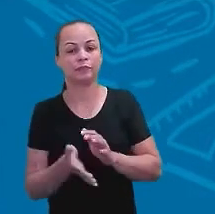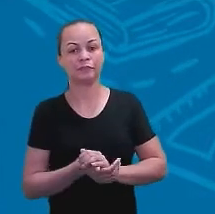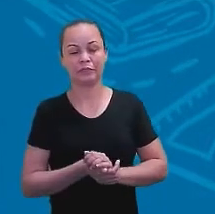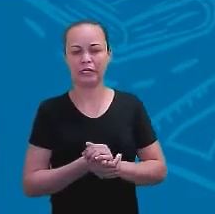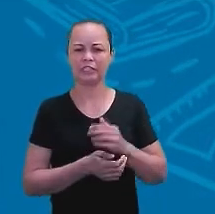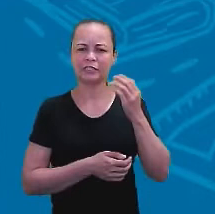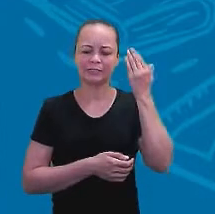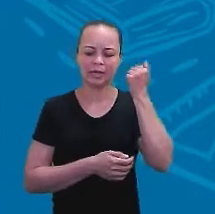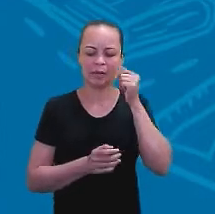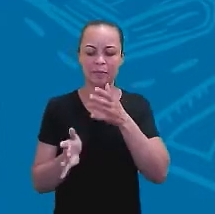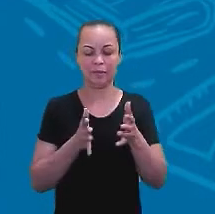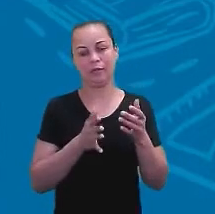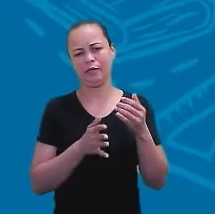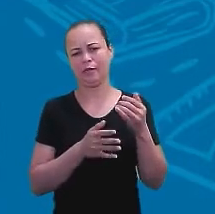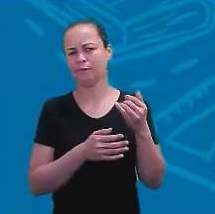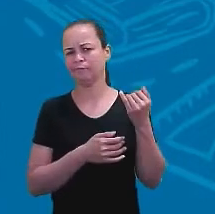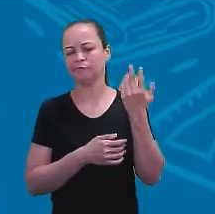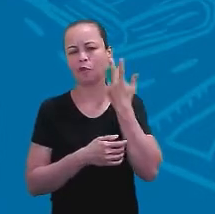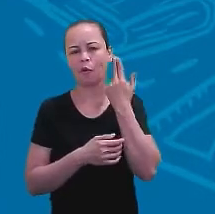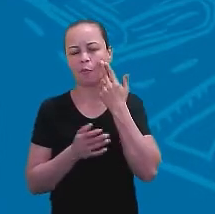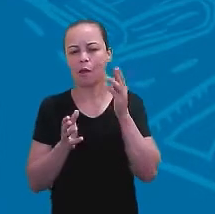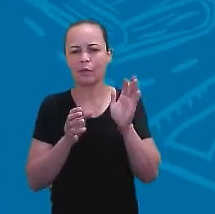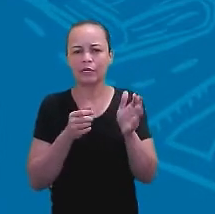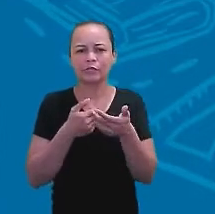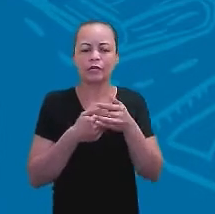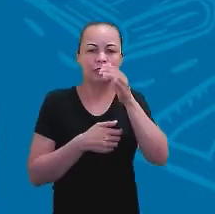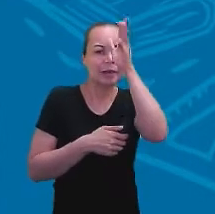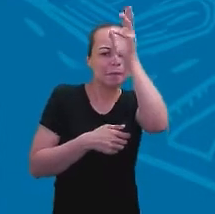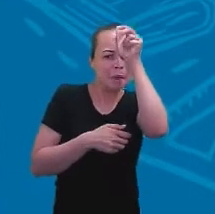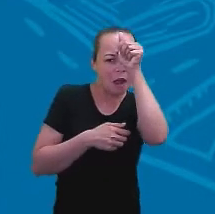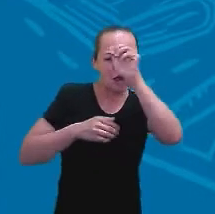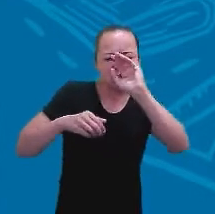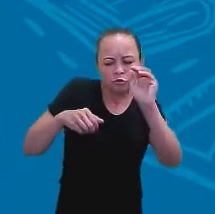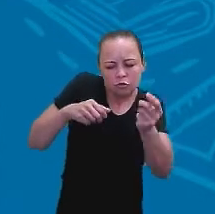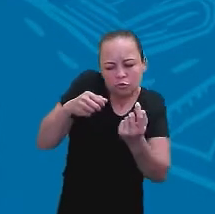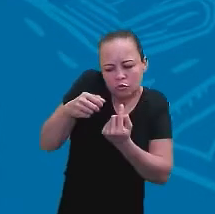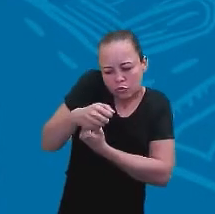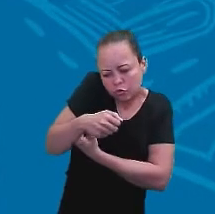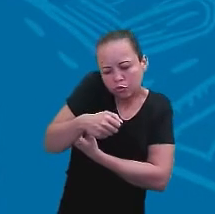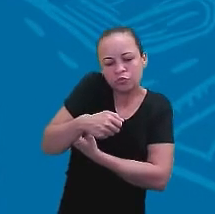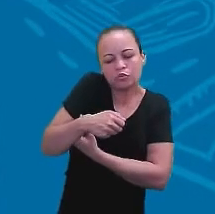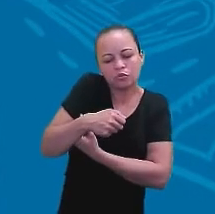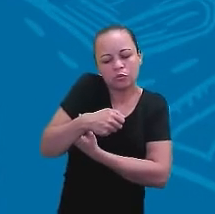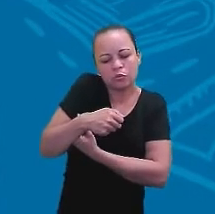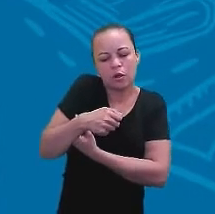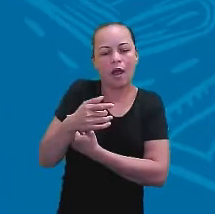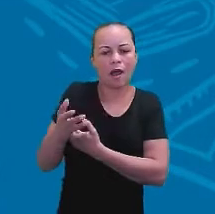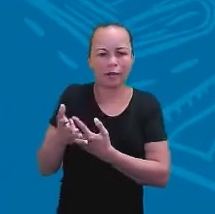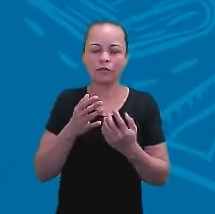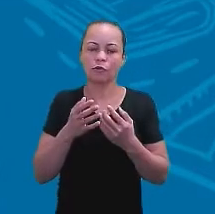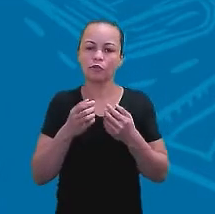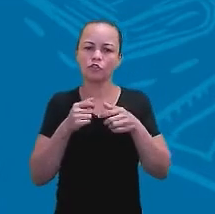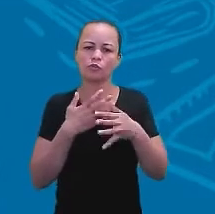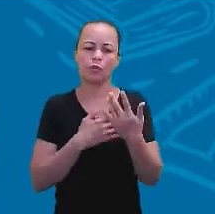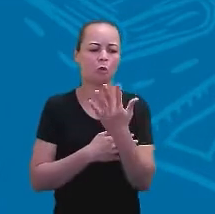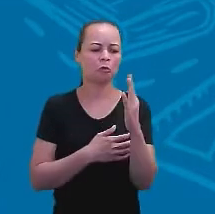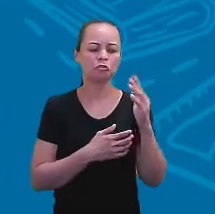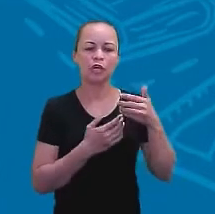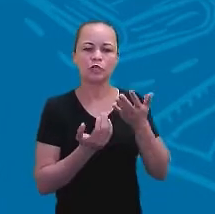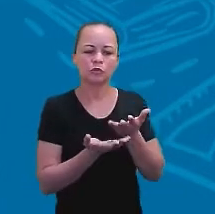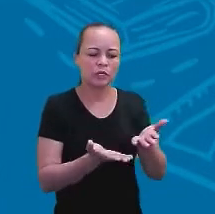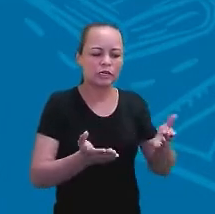pintinhos, eles se aquecem embaixo das asas da mãe. Mas quando eles estão expostos na natureza, lá no meio